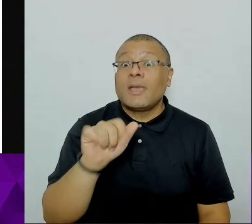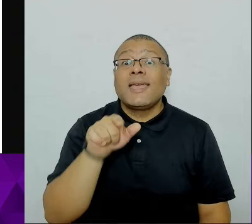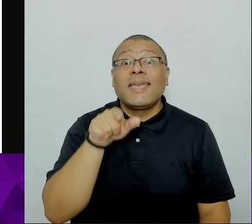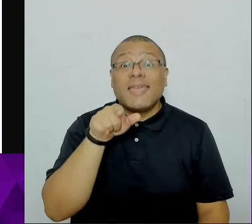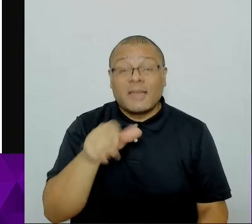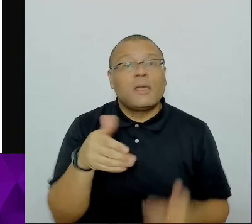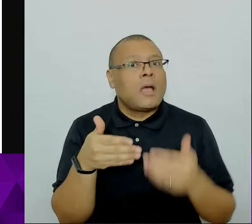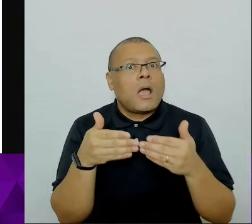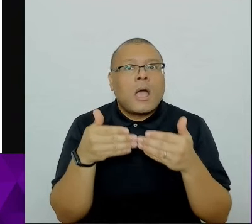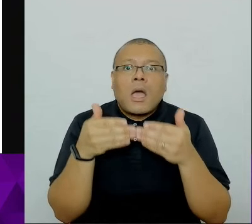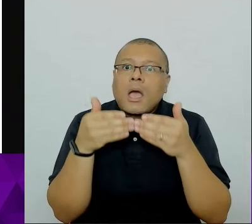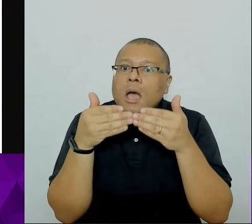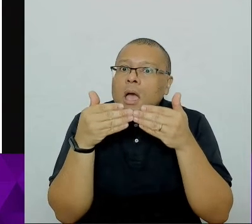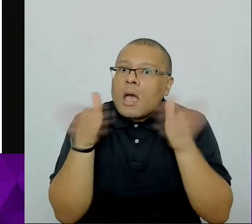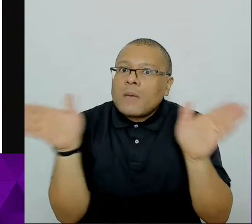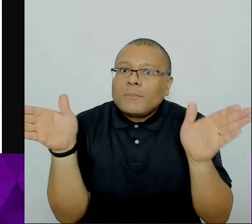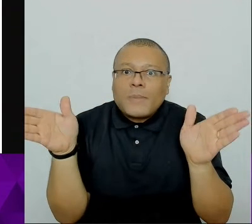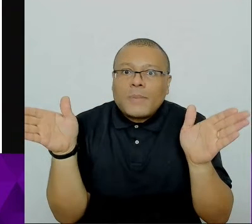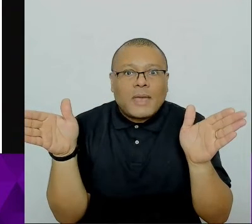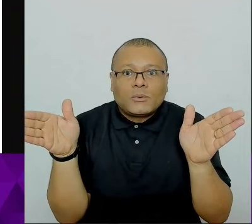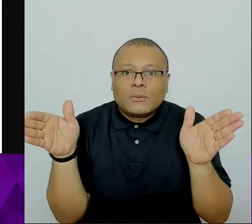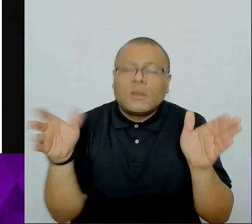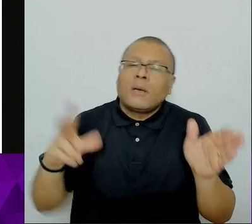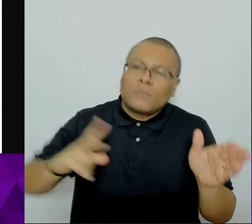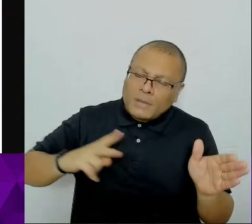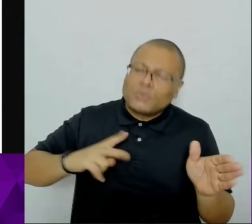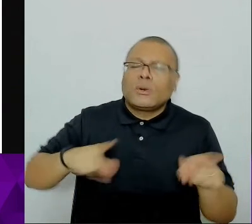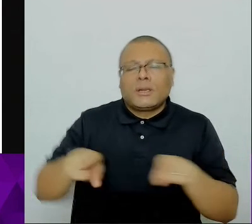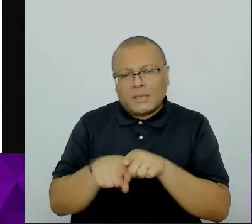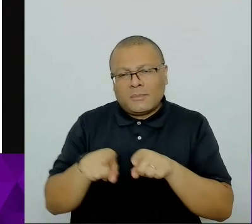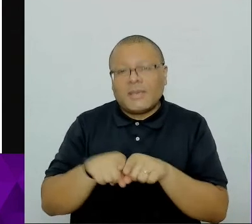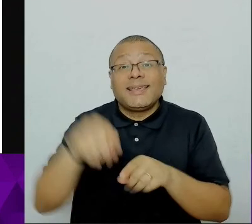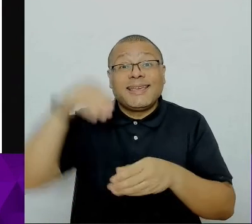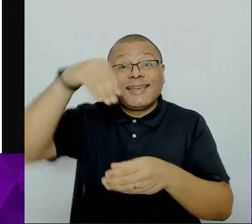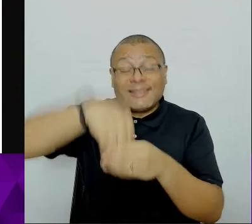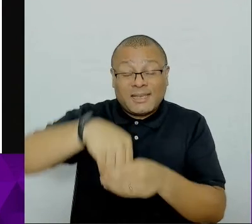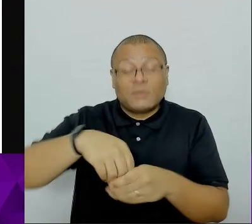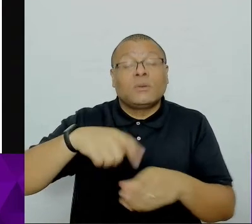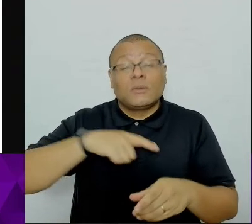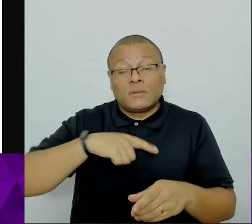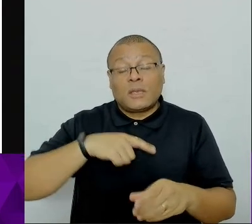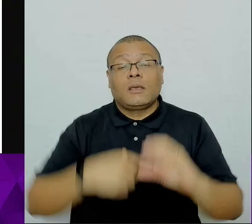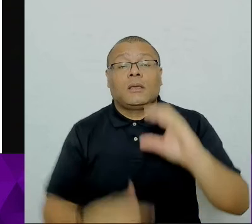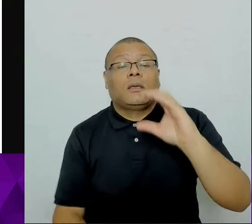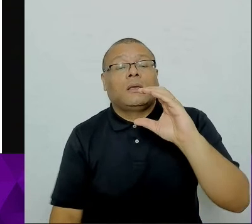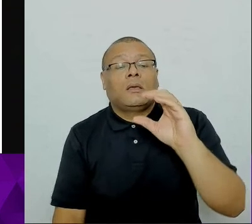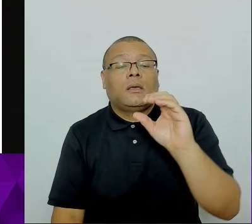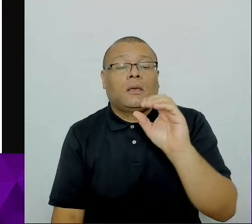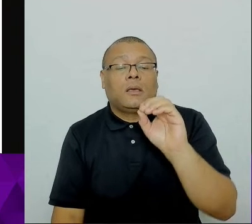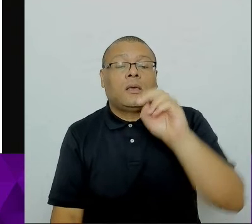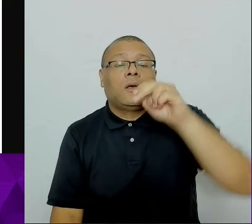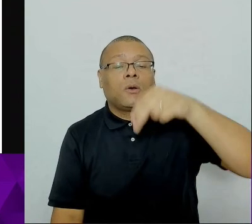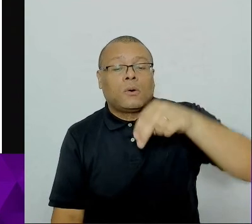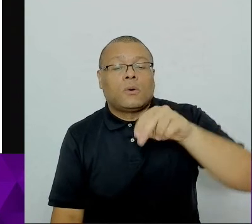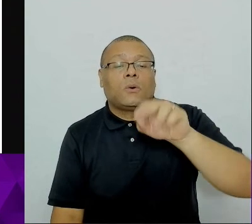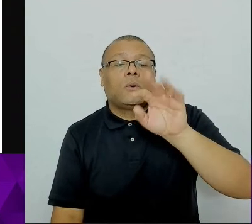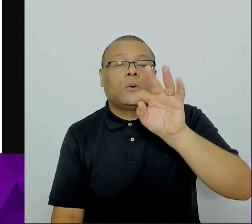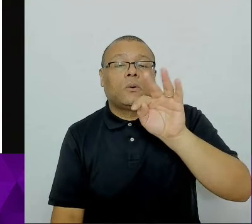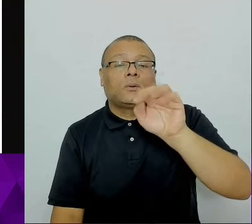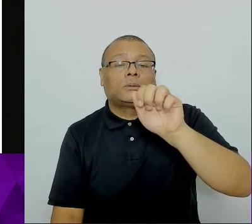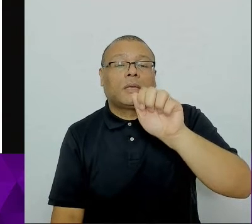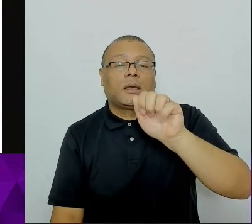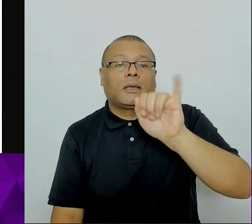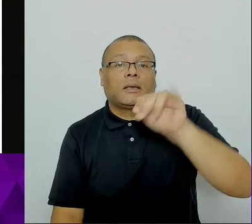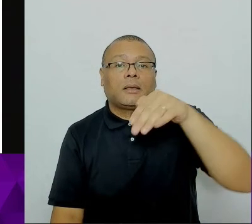público público e privado, né, de containers. Então, assim, se você trabalha com containers e normalmente quem trabalha com containers está